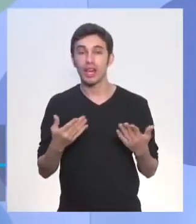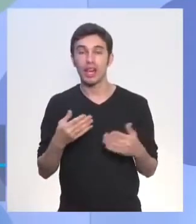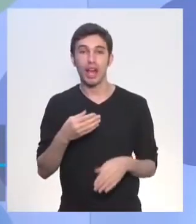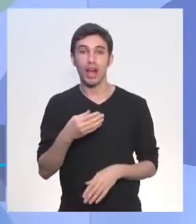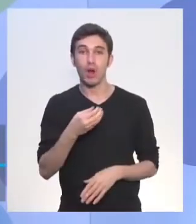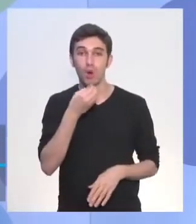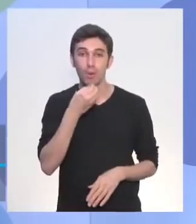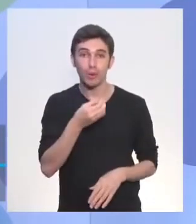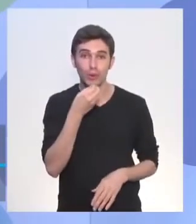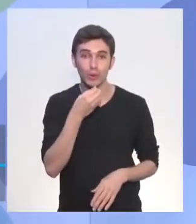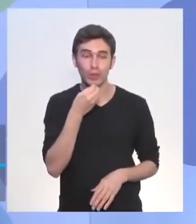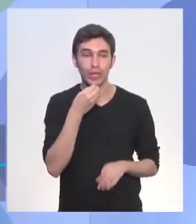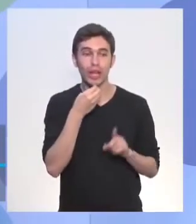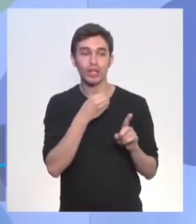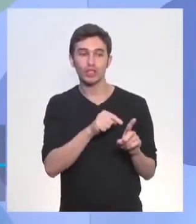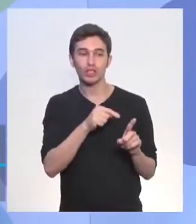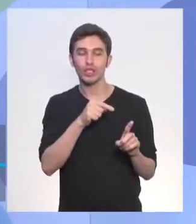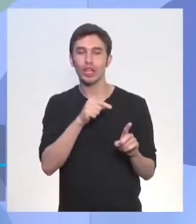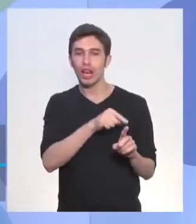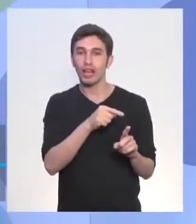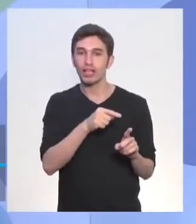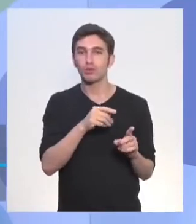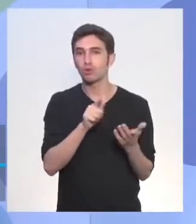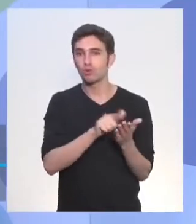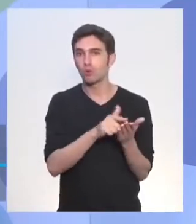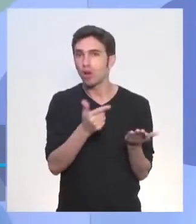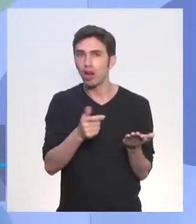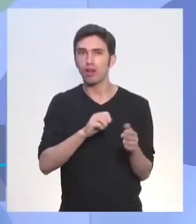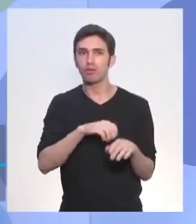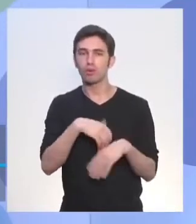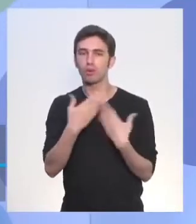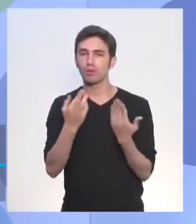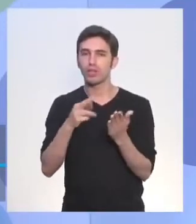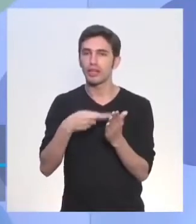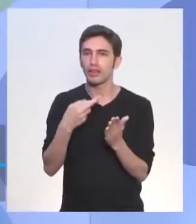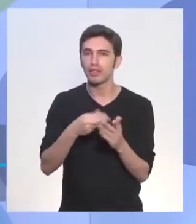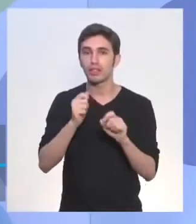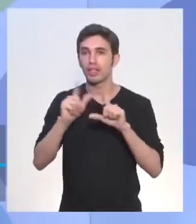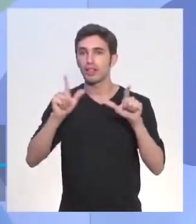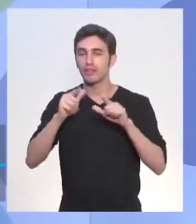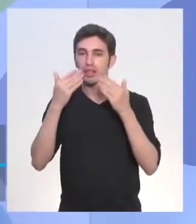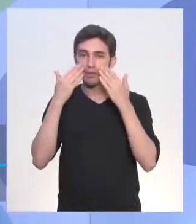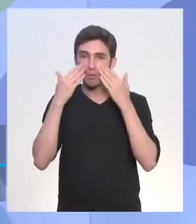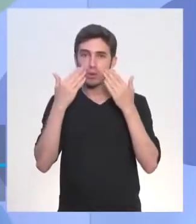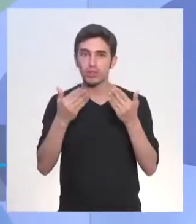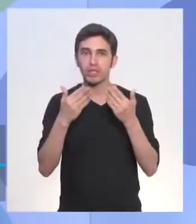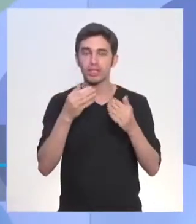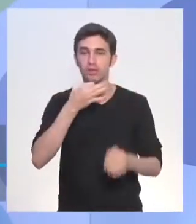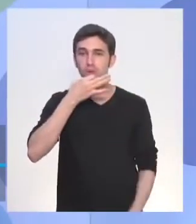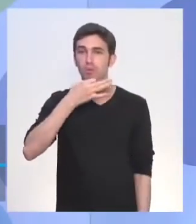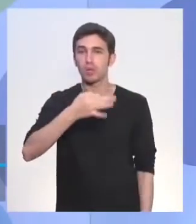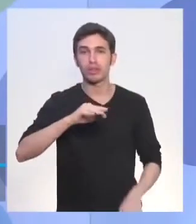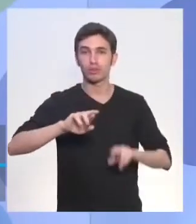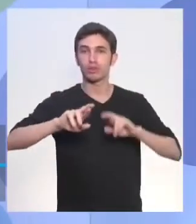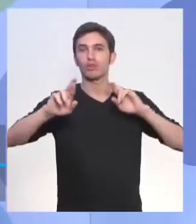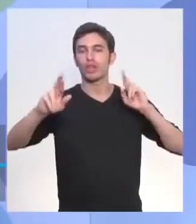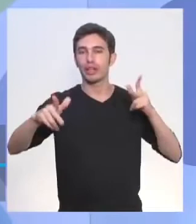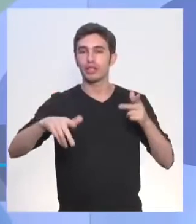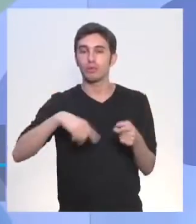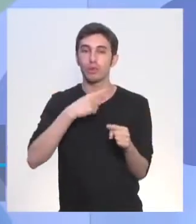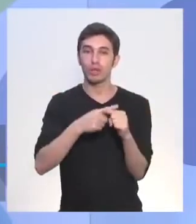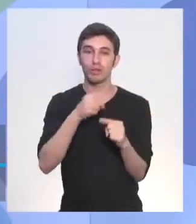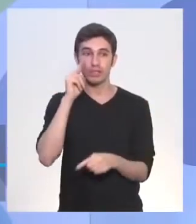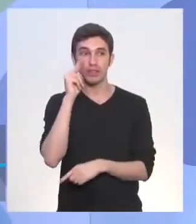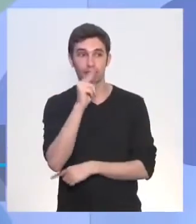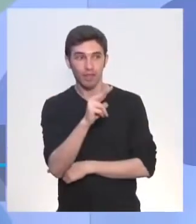novas visões sobre um fato. Então, o jornal ele traz notícias. Você lê a notícia, você já começa a criar o seu posicionamento. E